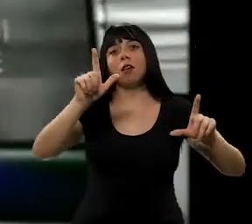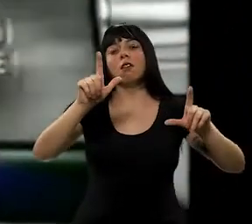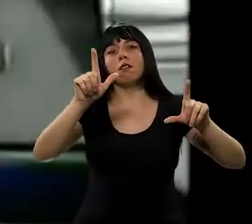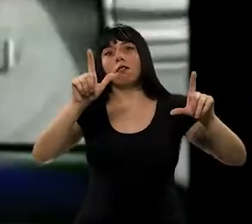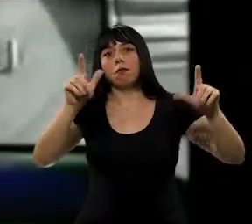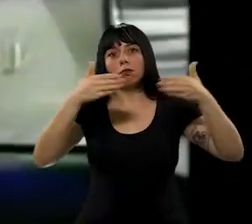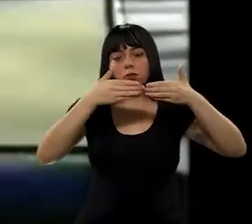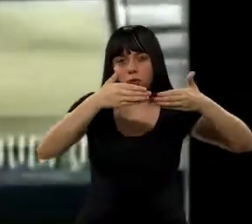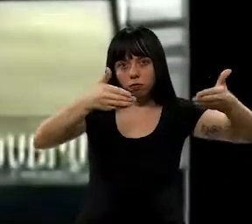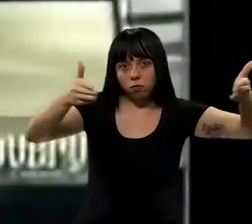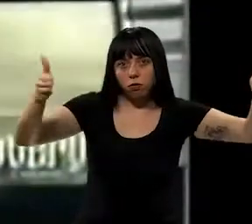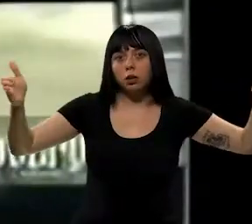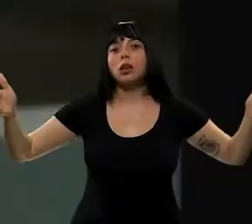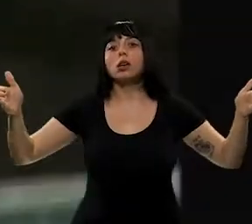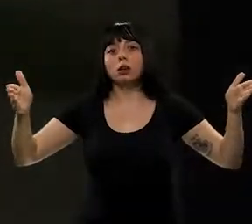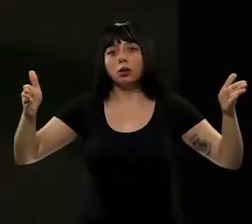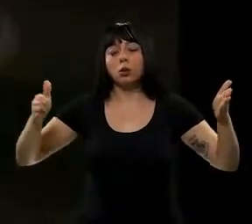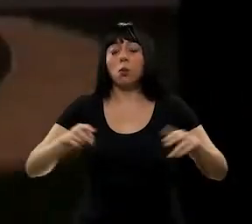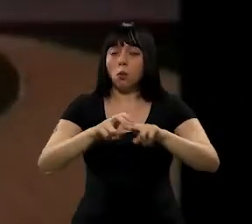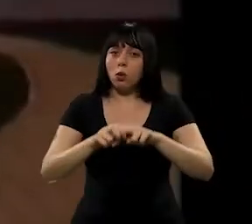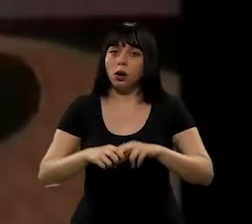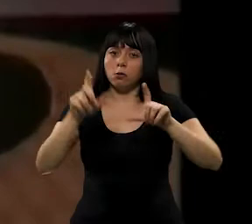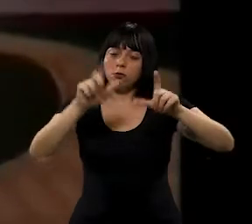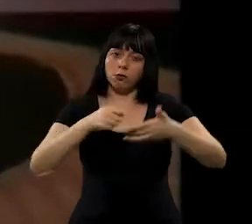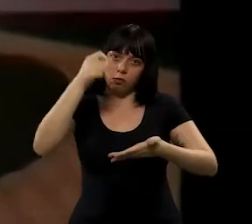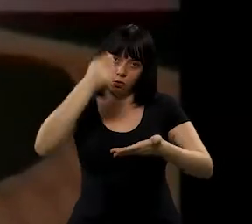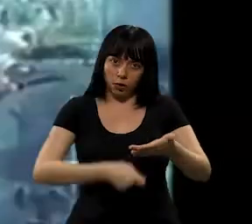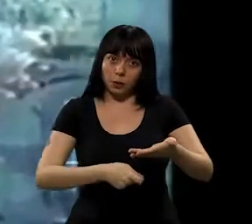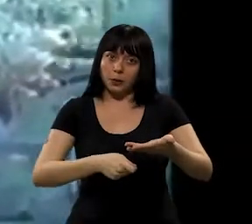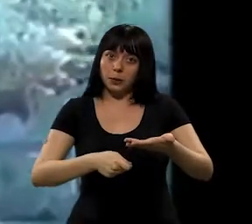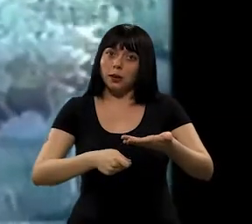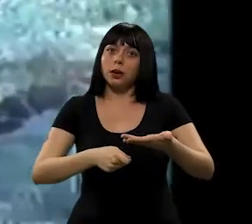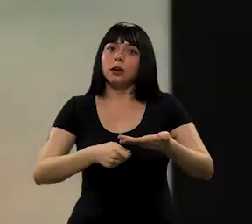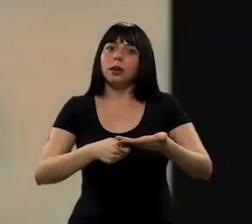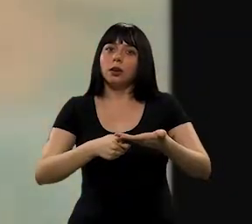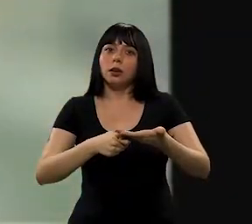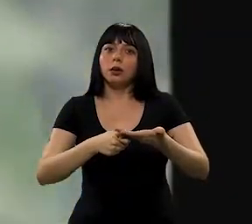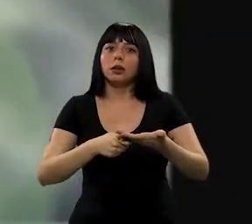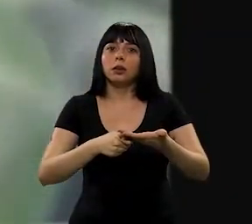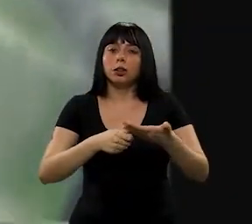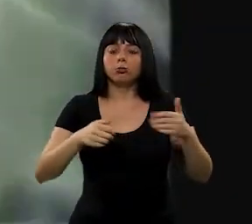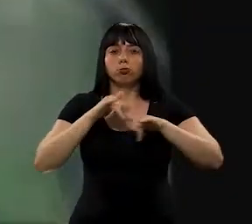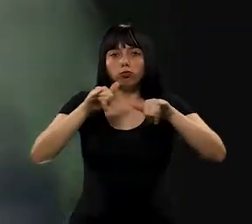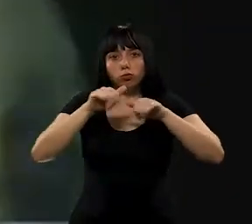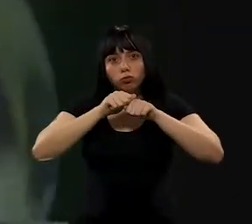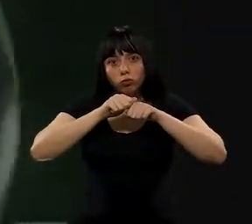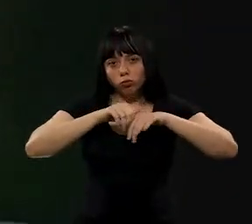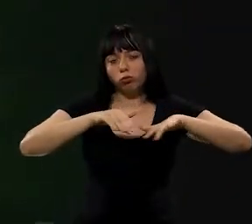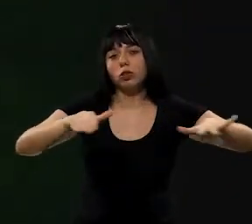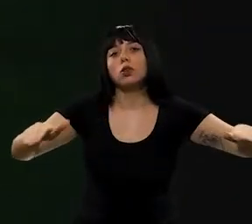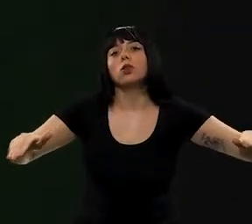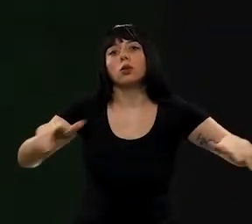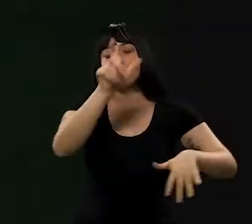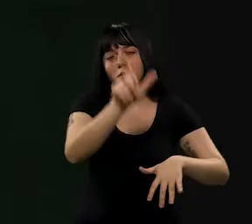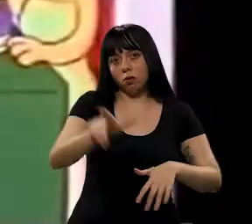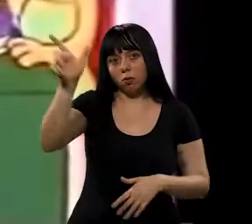cada vez mais amplo, sobretudo com a expansão da TV por assinatura e da ampliação da visão dos produtores em termos de públicos